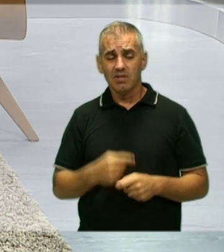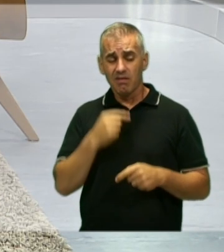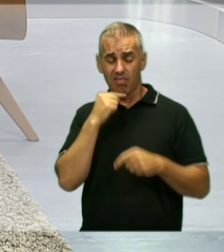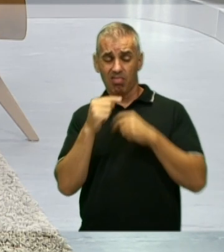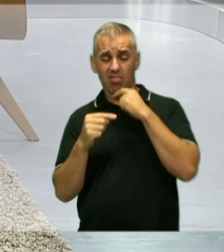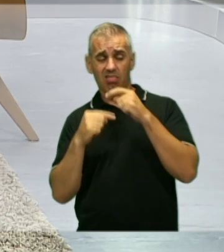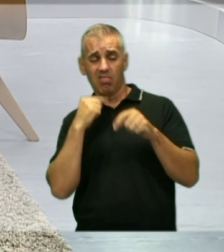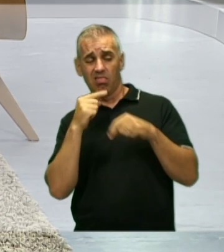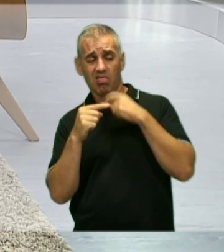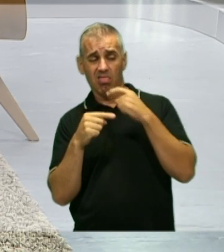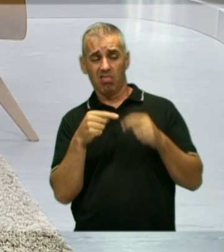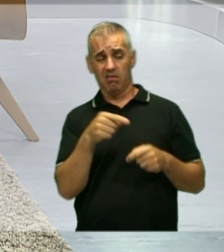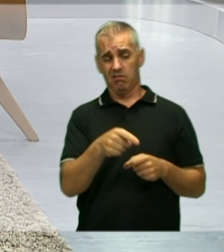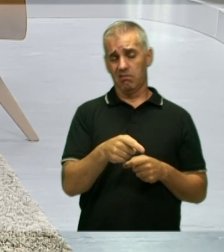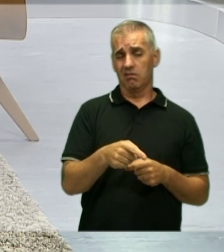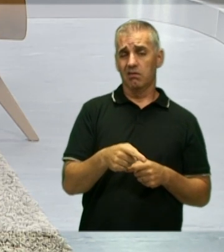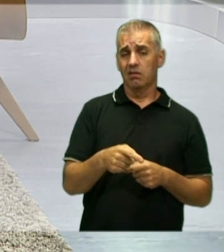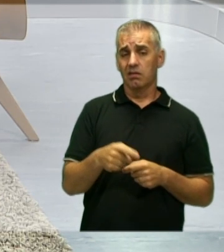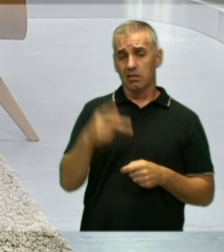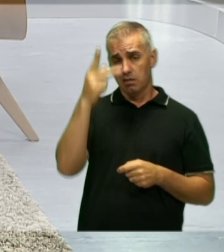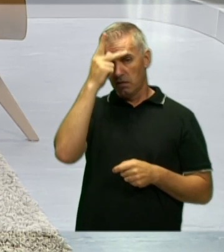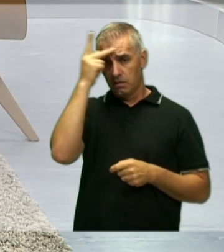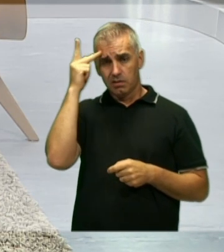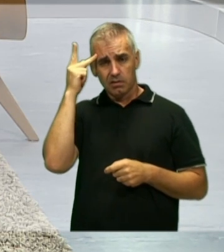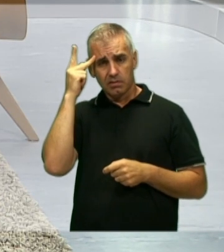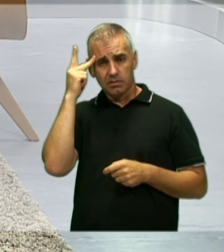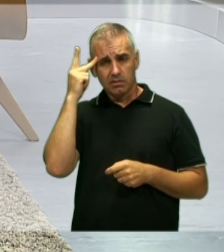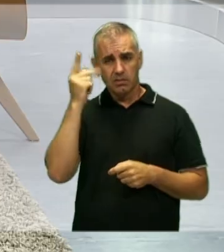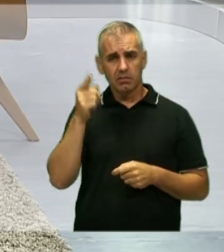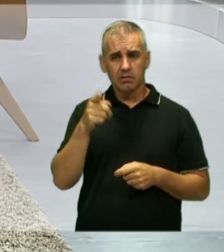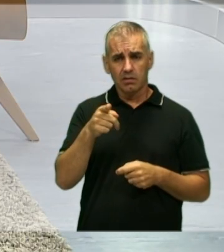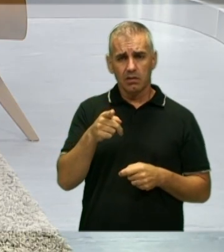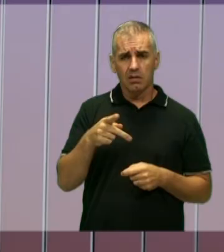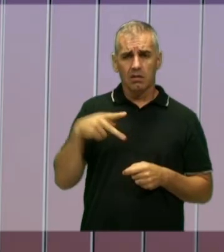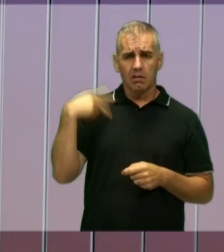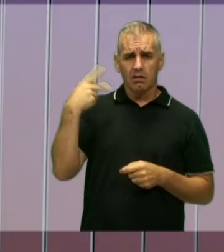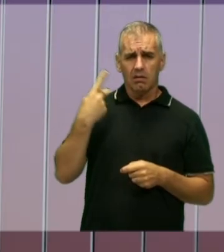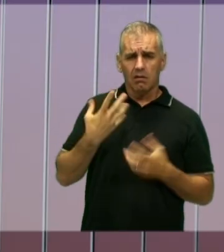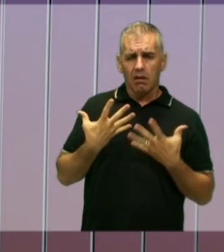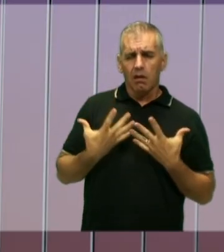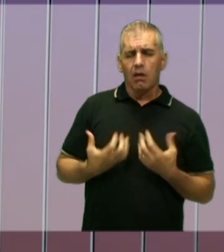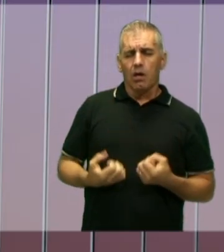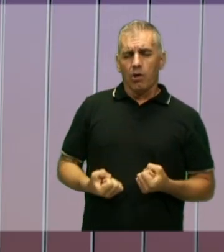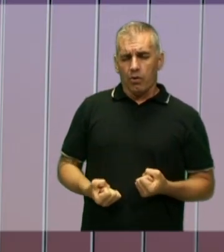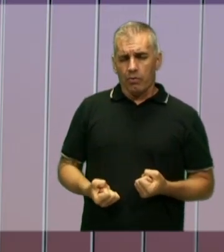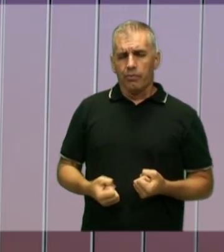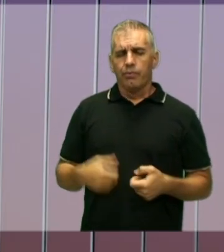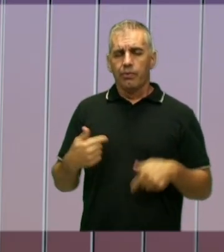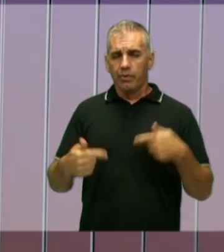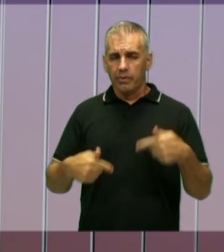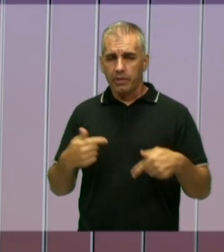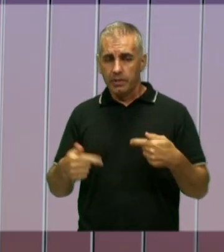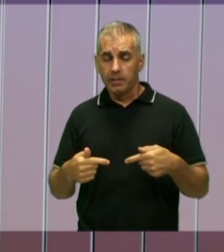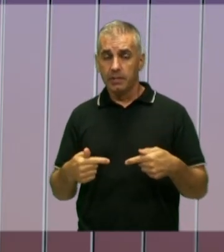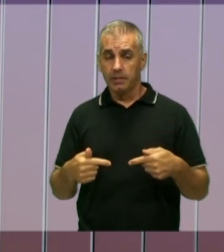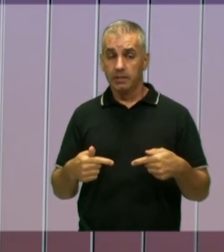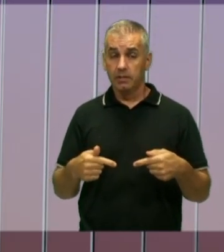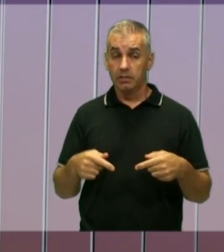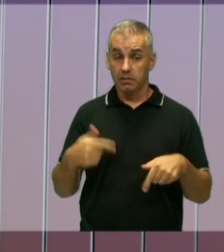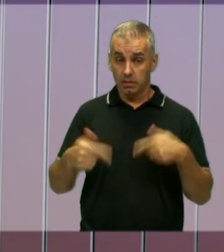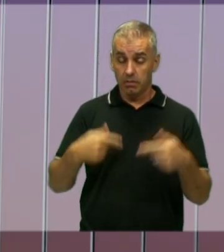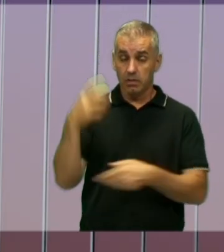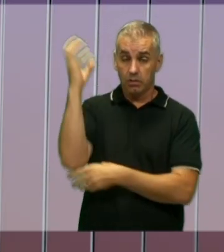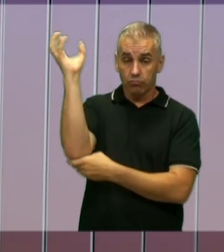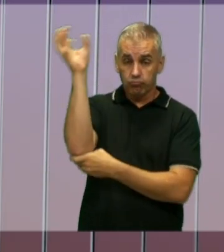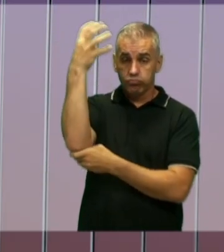porque como eu trabalho, né, mais uma vez, eu estou um pouco prolixo hoje, que estou um pouco cansado, mas, mais uma vez, como eu trabalho no SAMU 92, eu